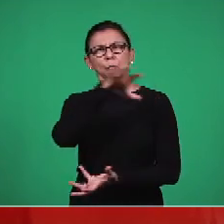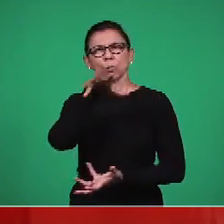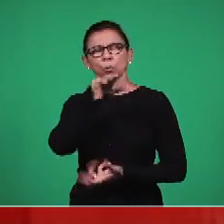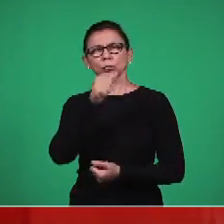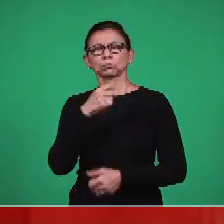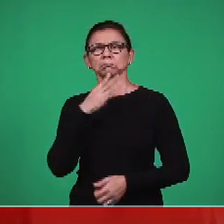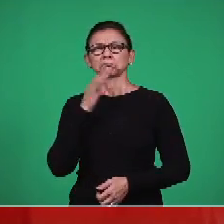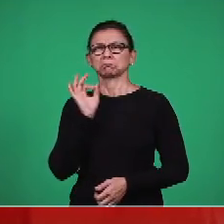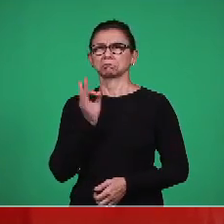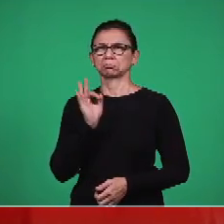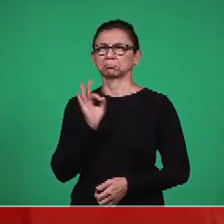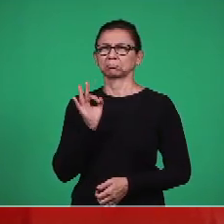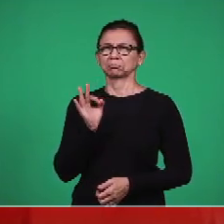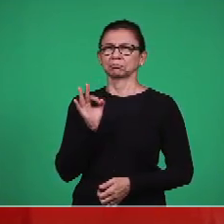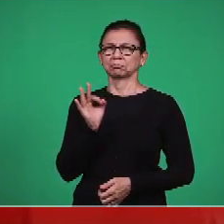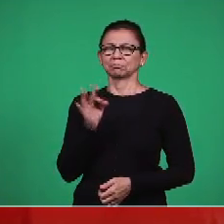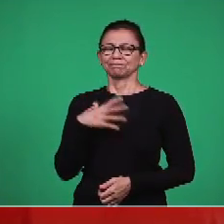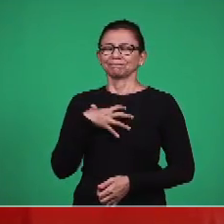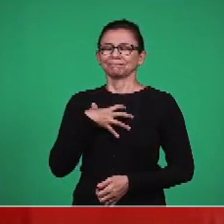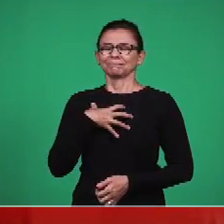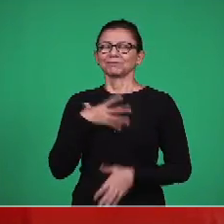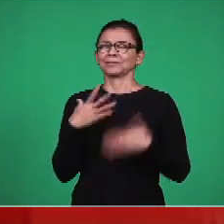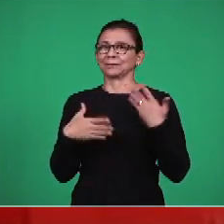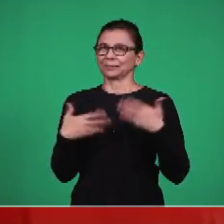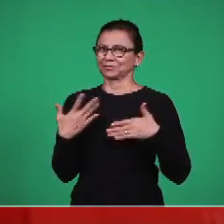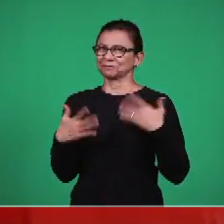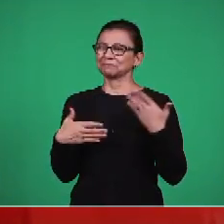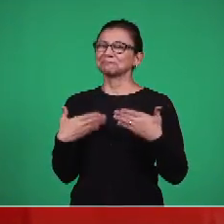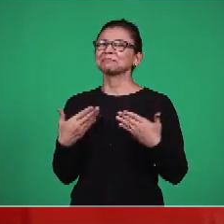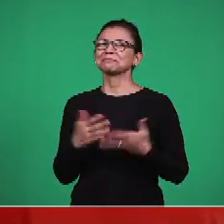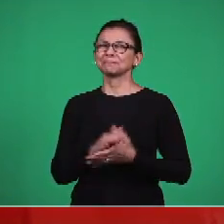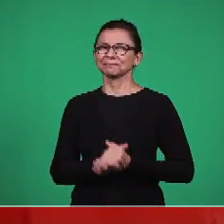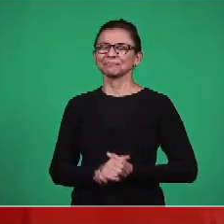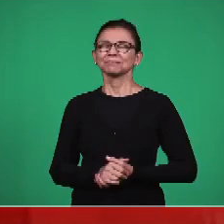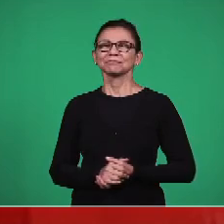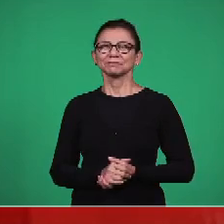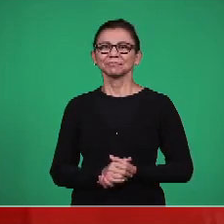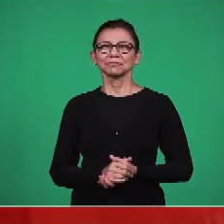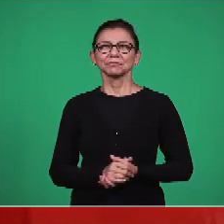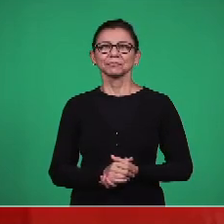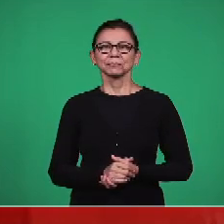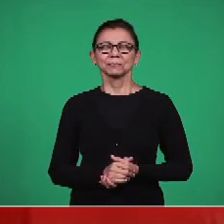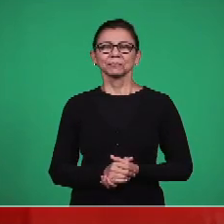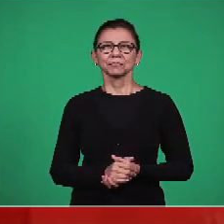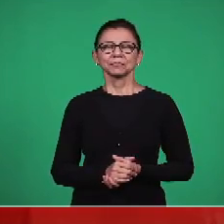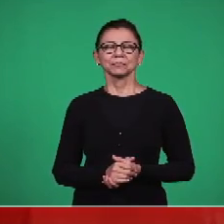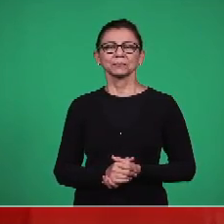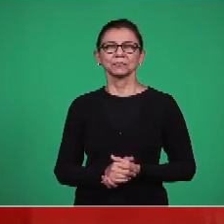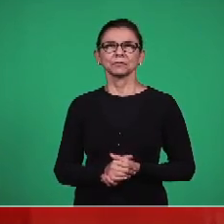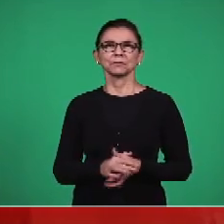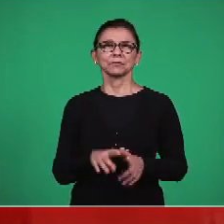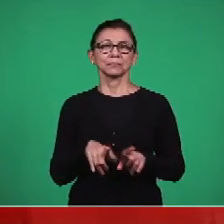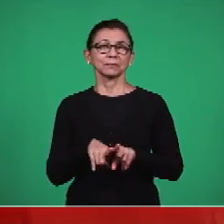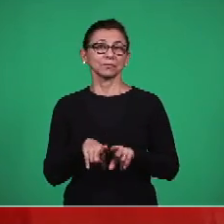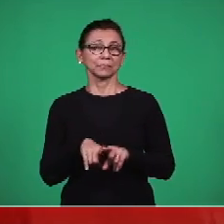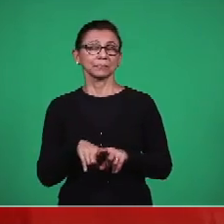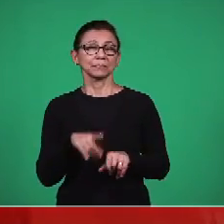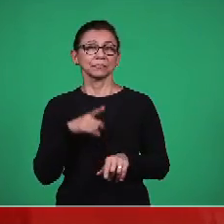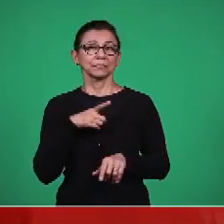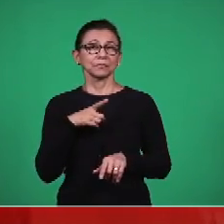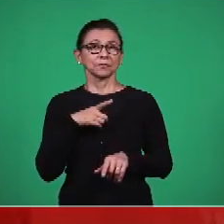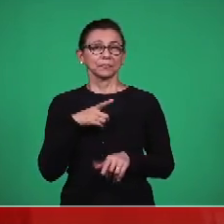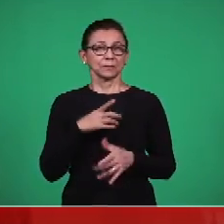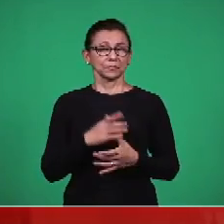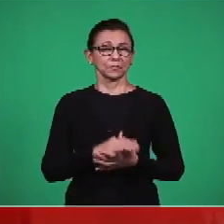e isso nos alegra bastante, visto que também temos ali,